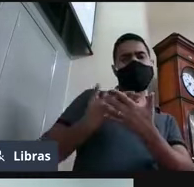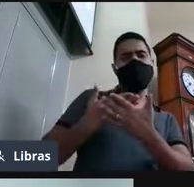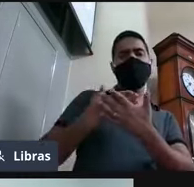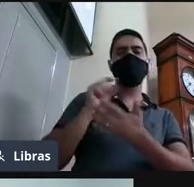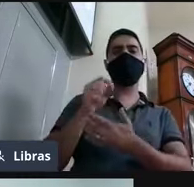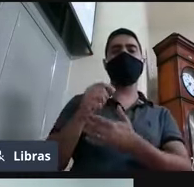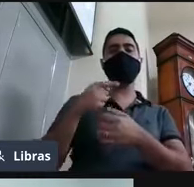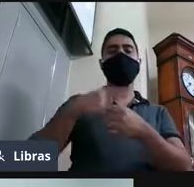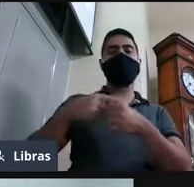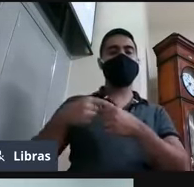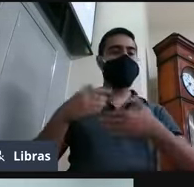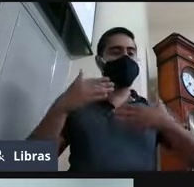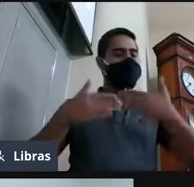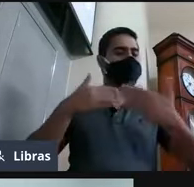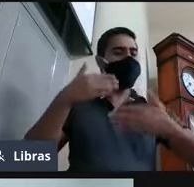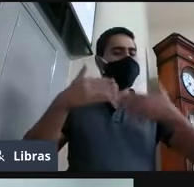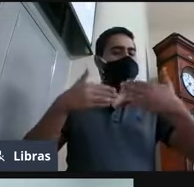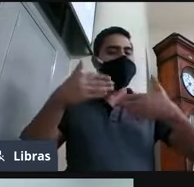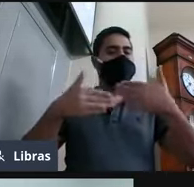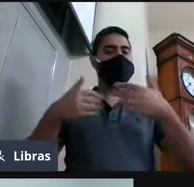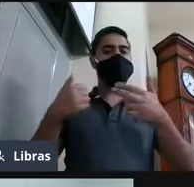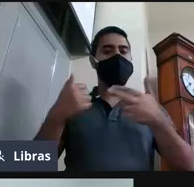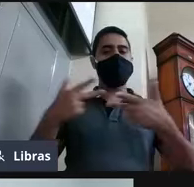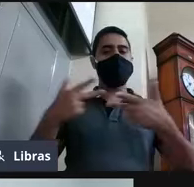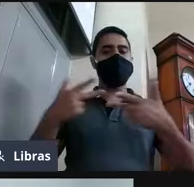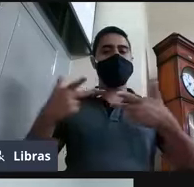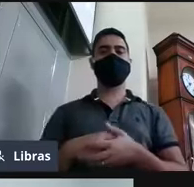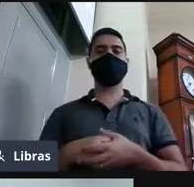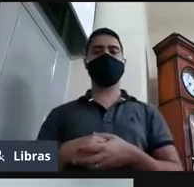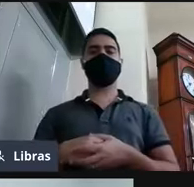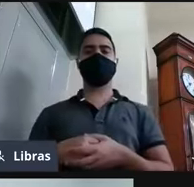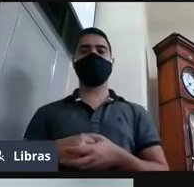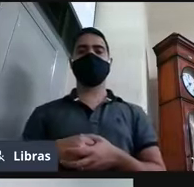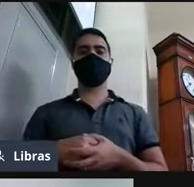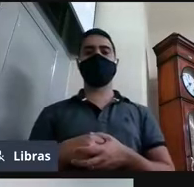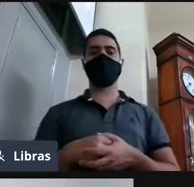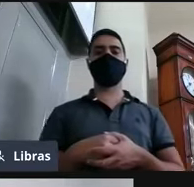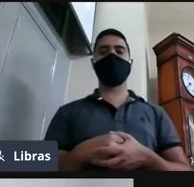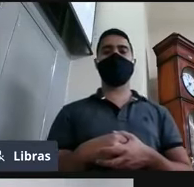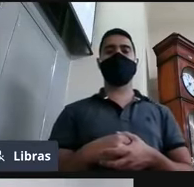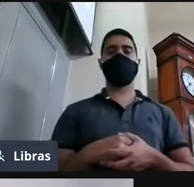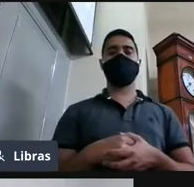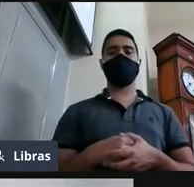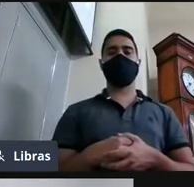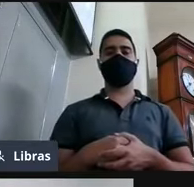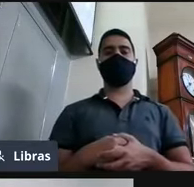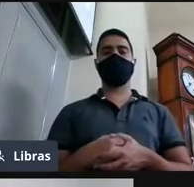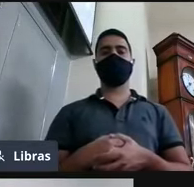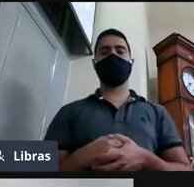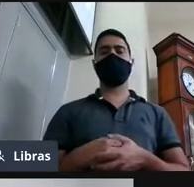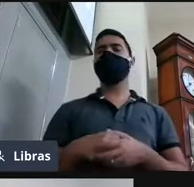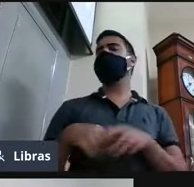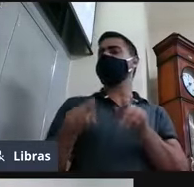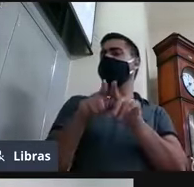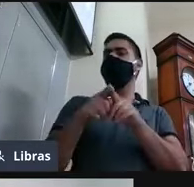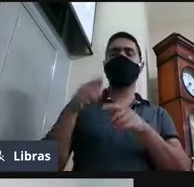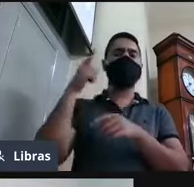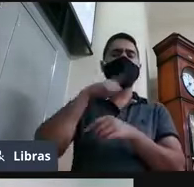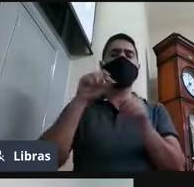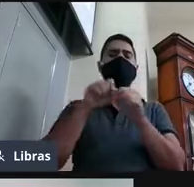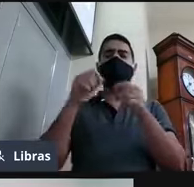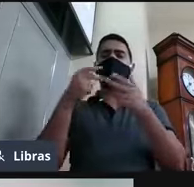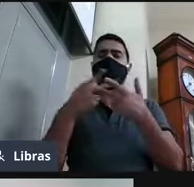a cidade está funcionando, muitas coisas boas eu estou vendo no governo dele, graças a Deus pude fazer muitas coisas,